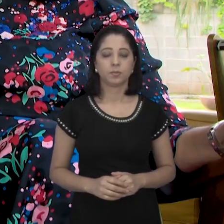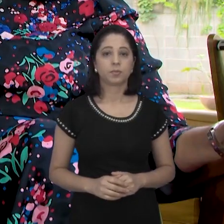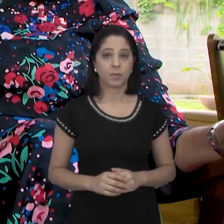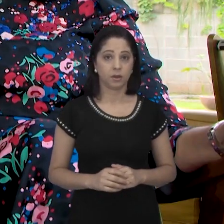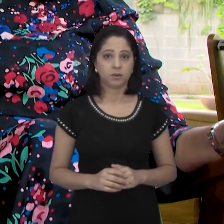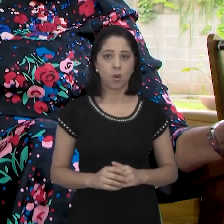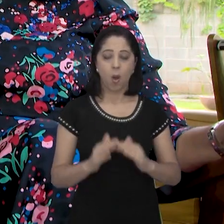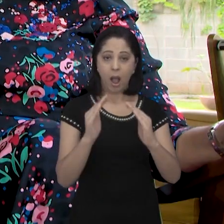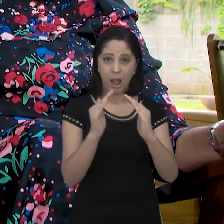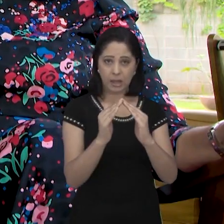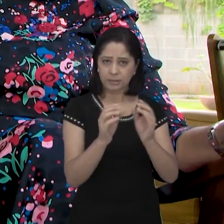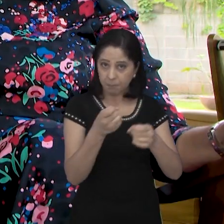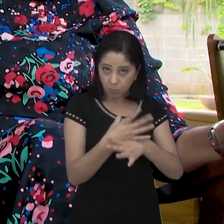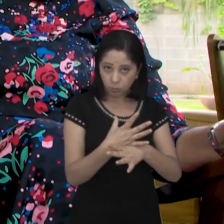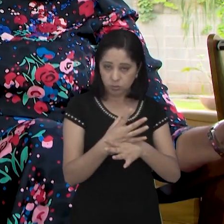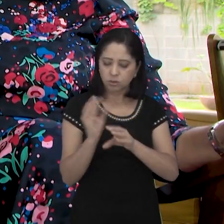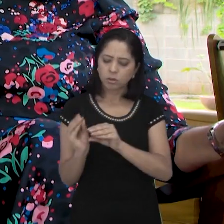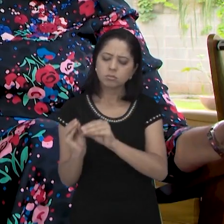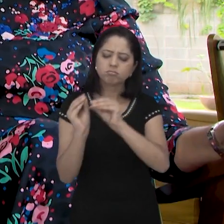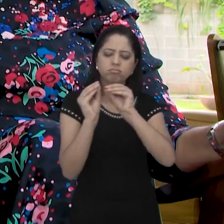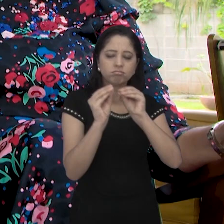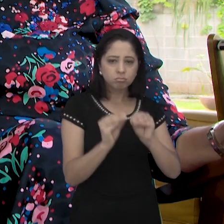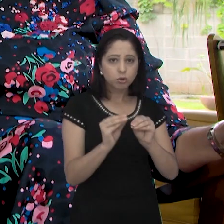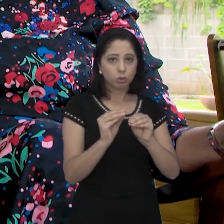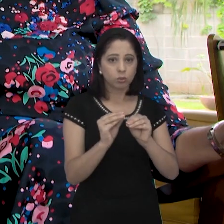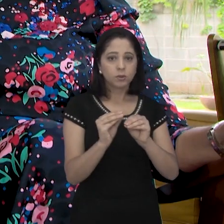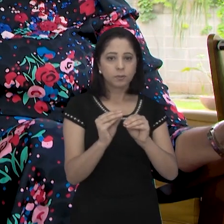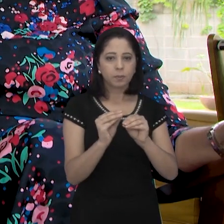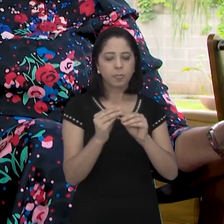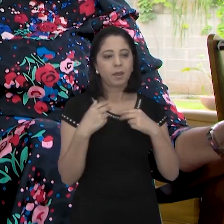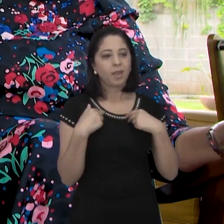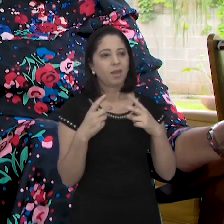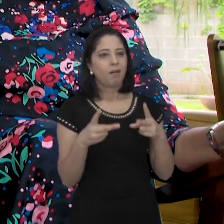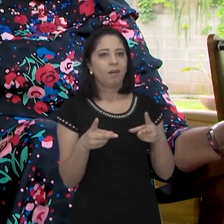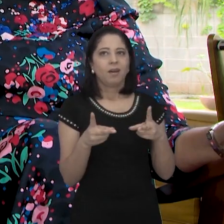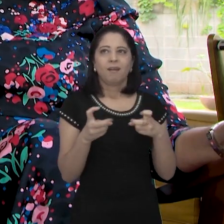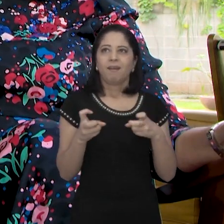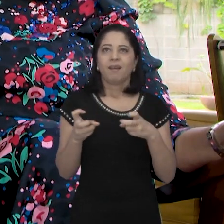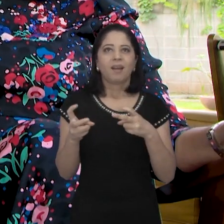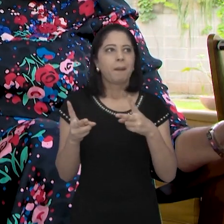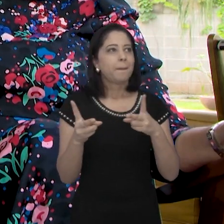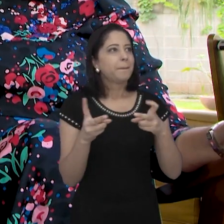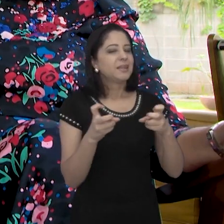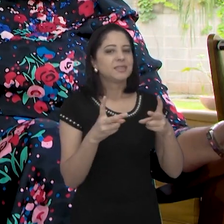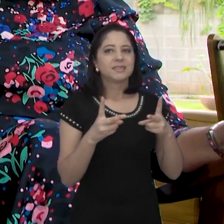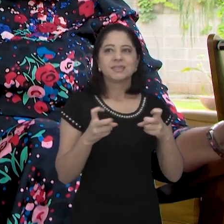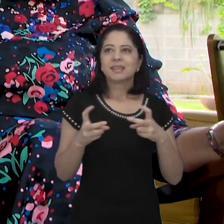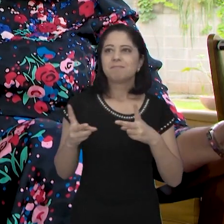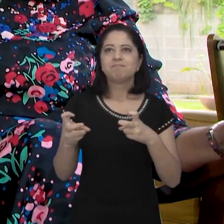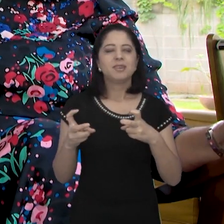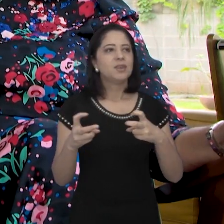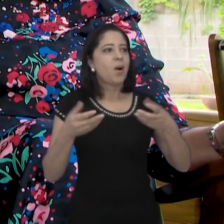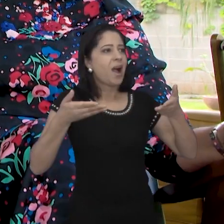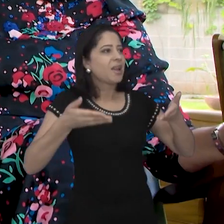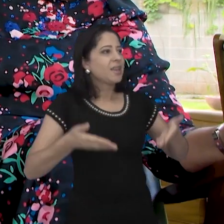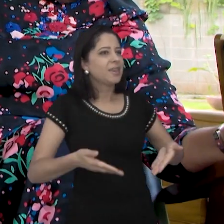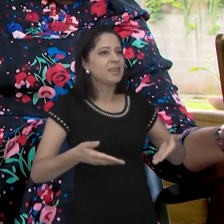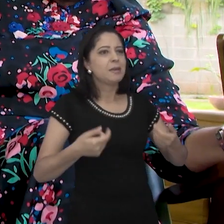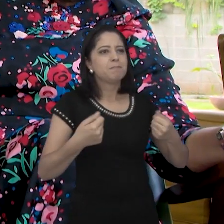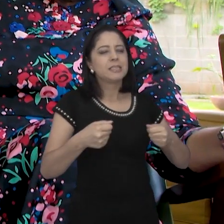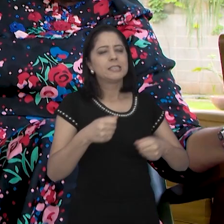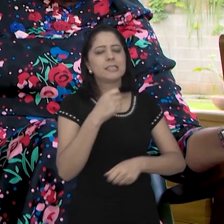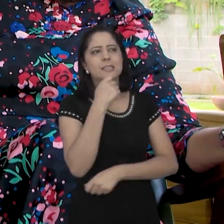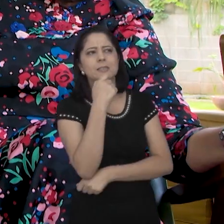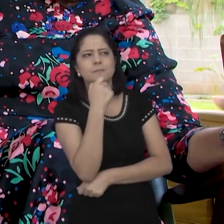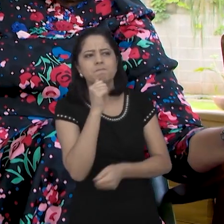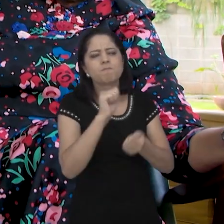Nos primeiros anos, quando nós viemos para cá, a gente percebeu que alguma coisa aqui